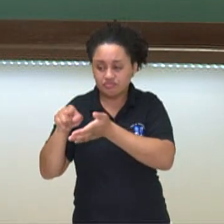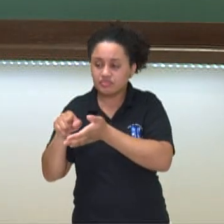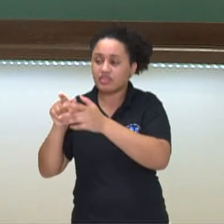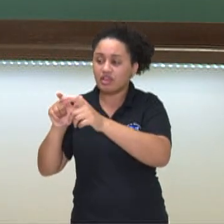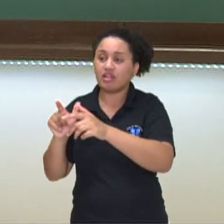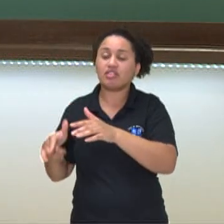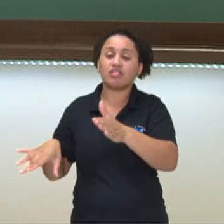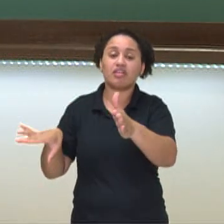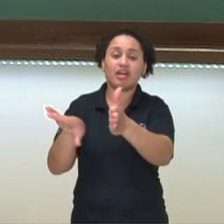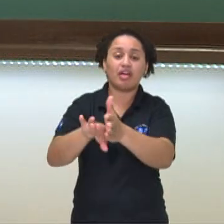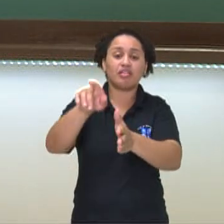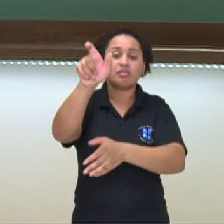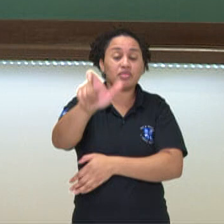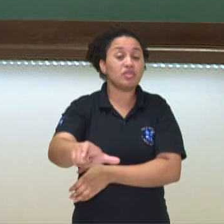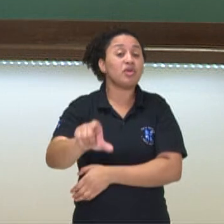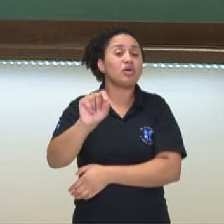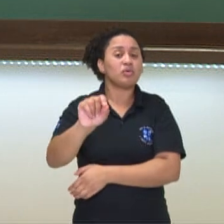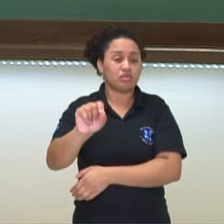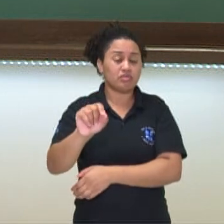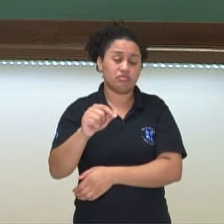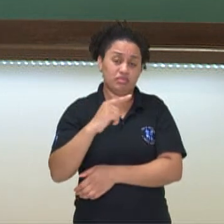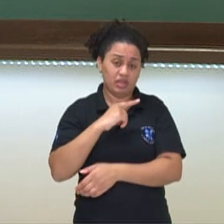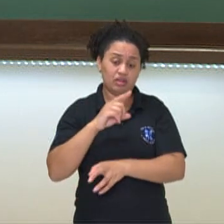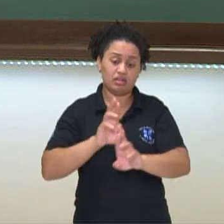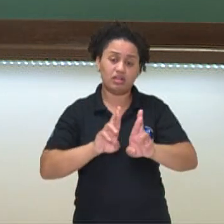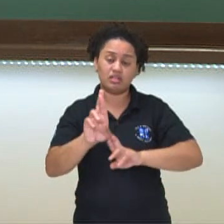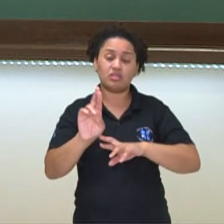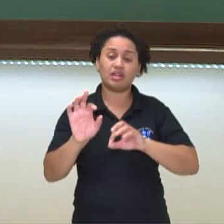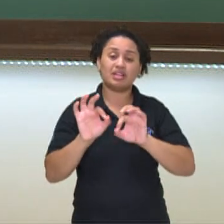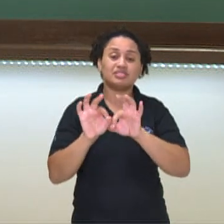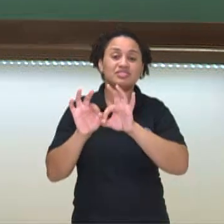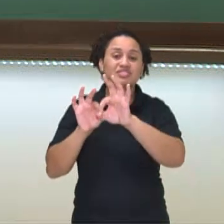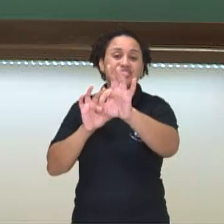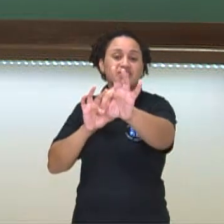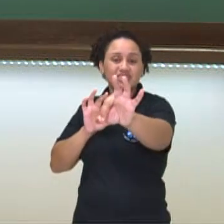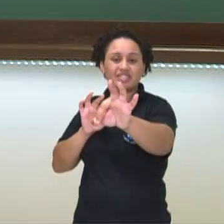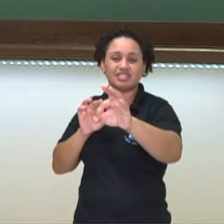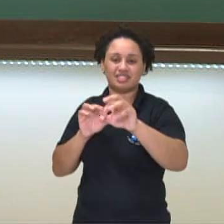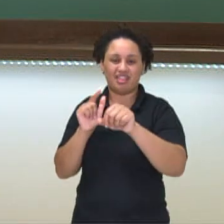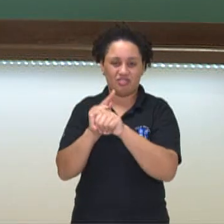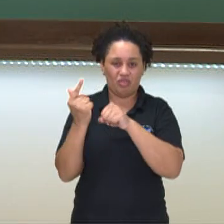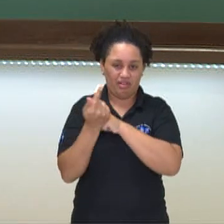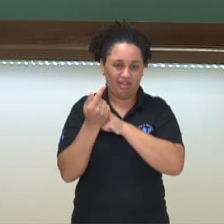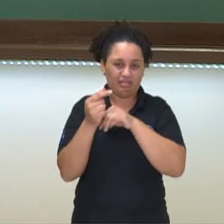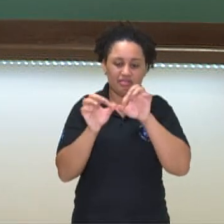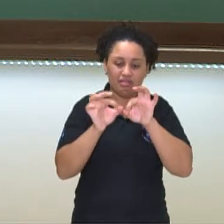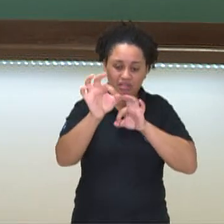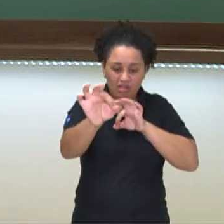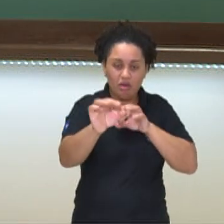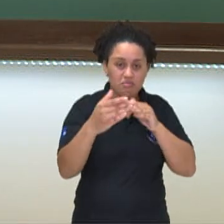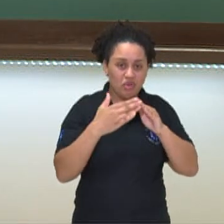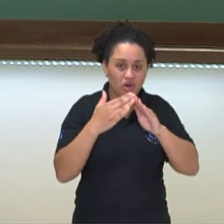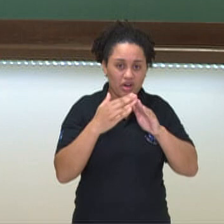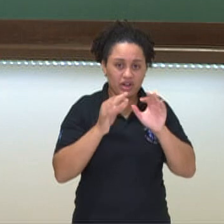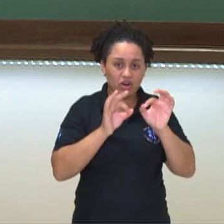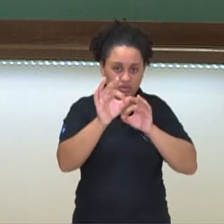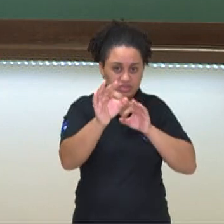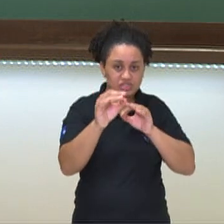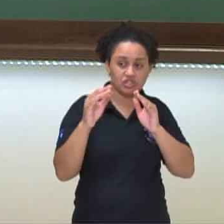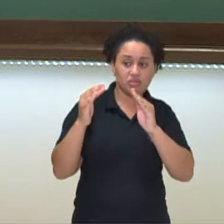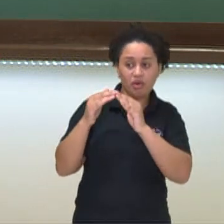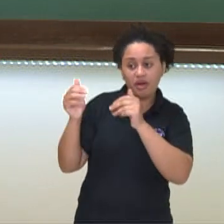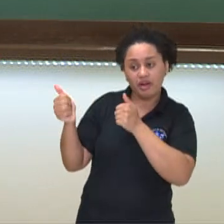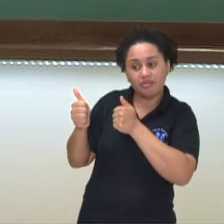seu destino estava diretamente relacionado à distância geográfica entre esses dois lugares. Se fossem lugares próximos, essa